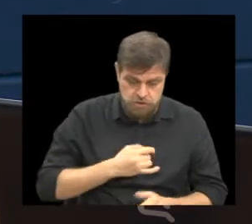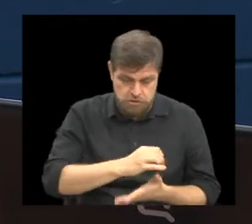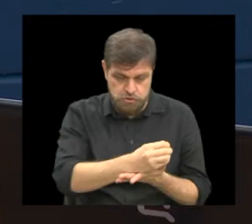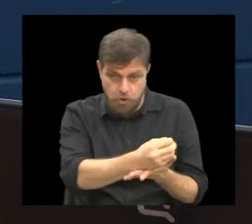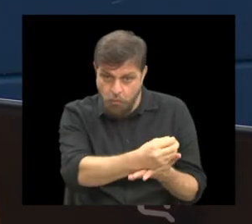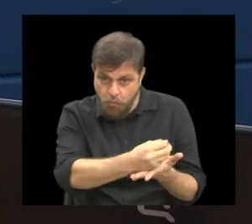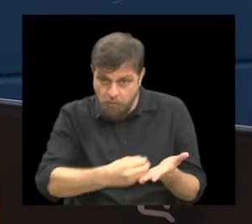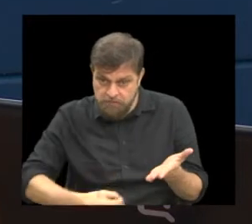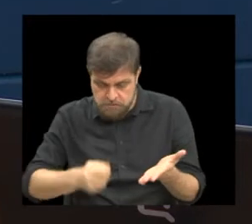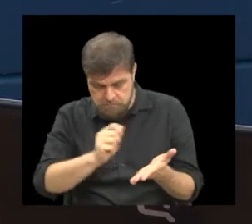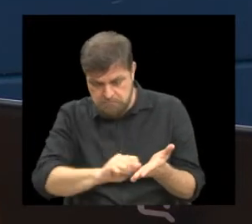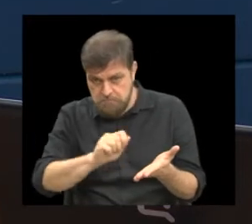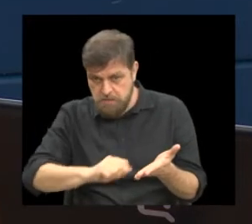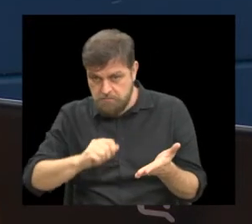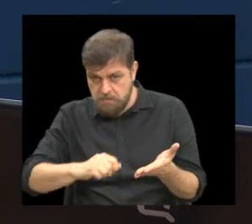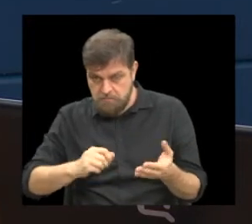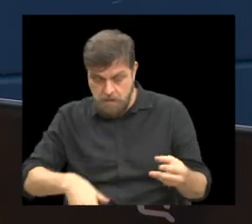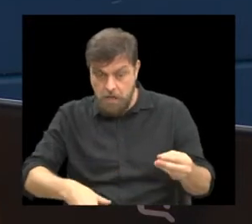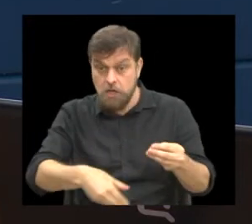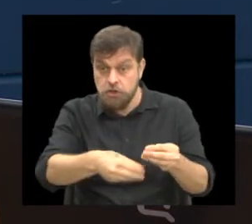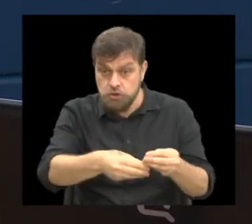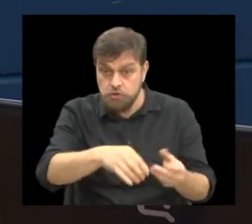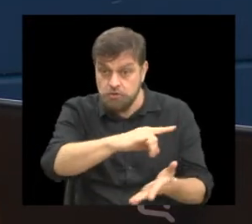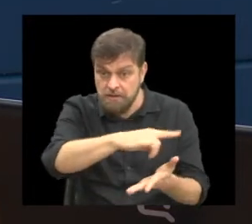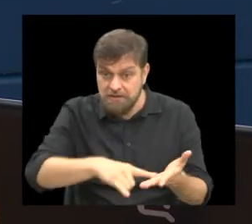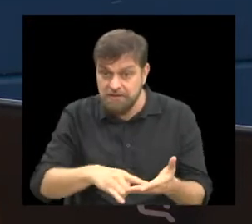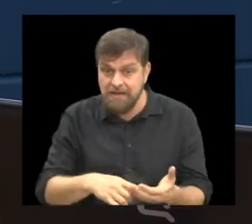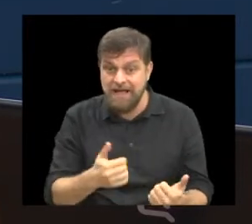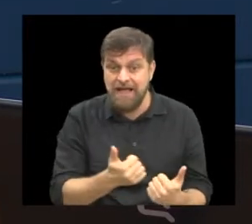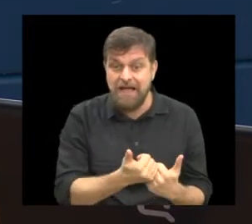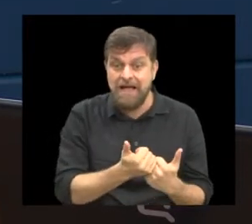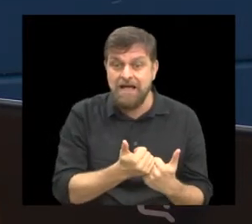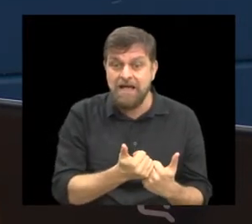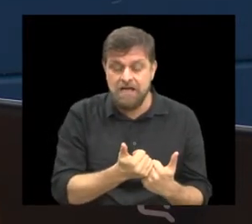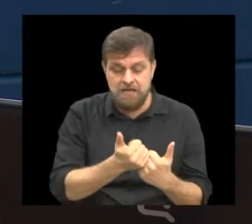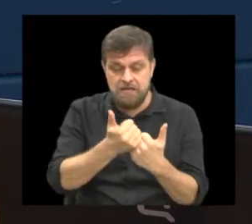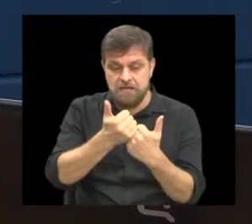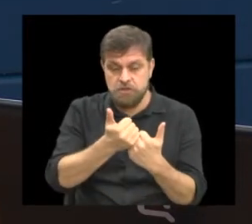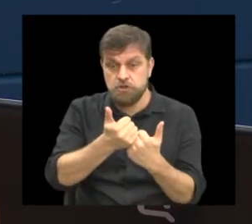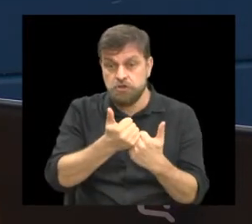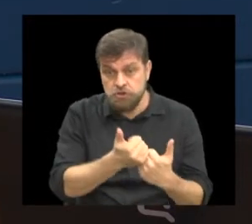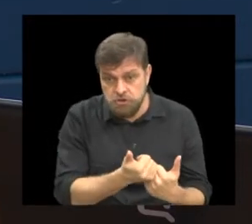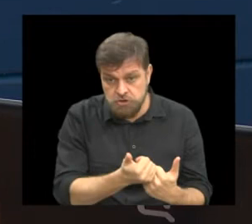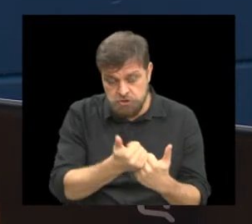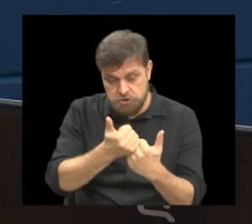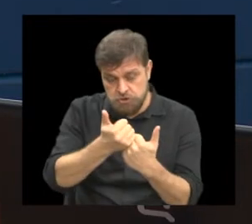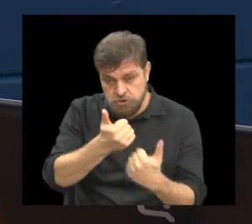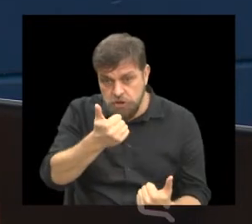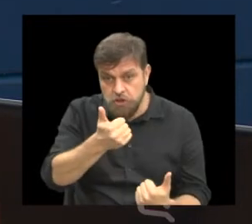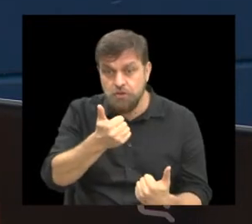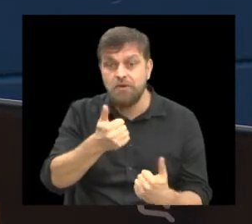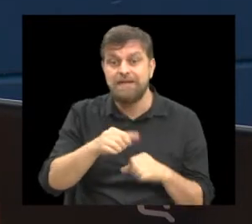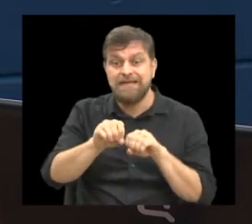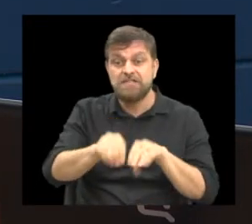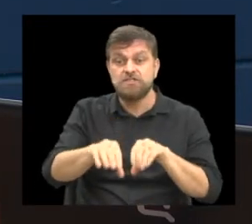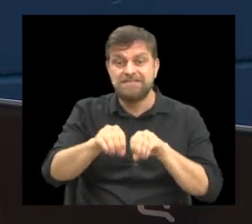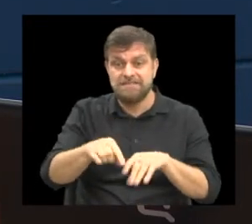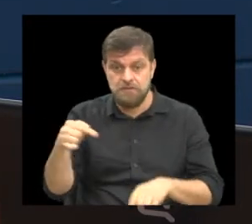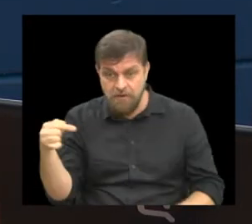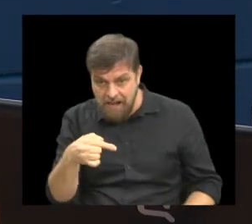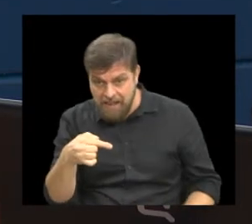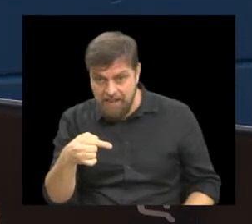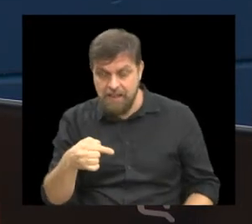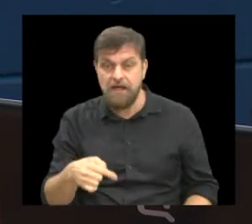ofício junto a essa avaliação à nossa diretoria de ensino, que a nossa é a Leste. E aí passa a ser uma